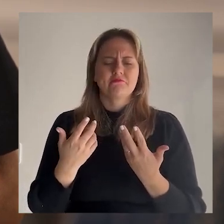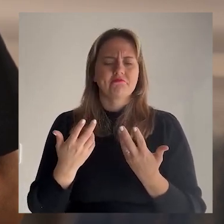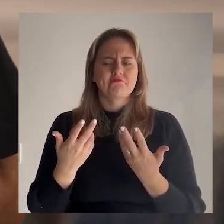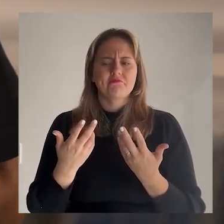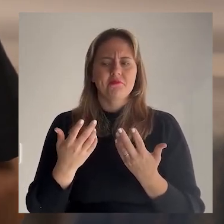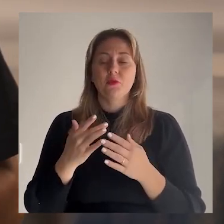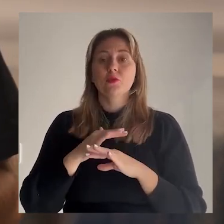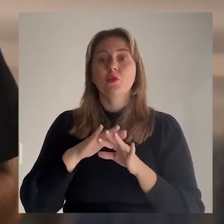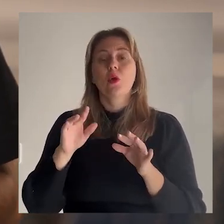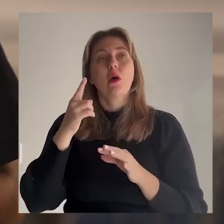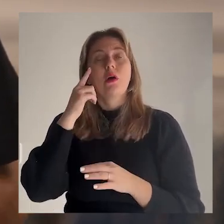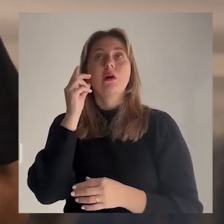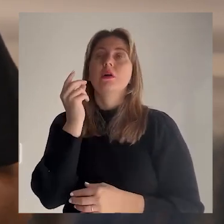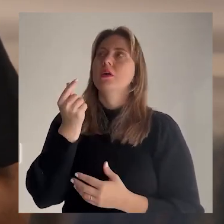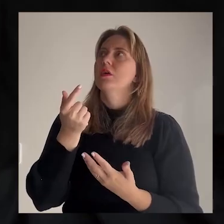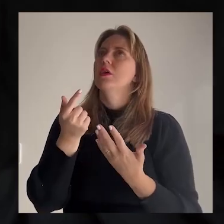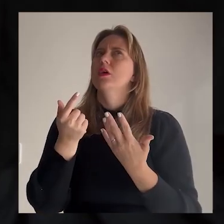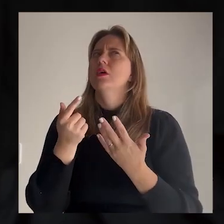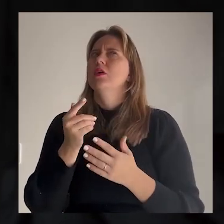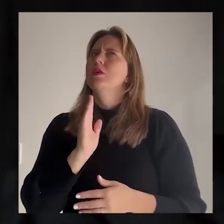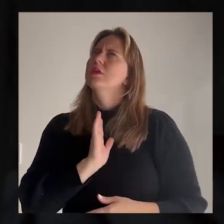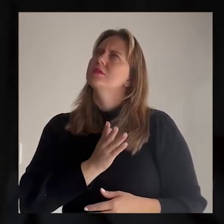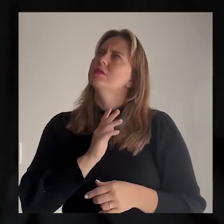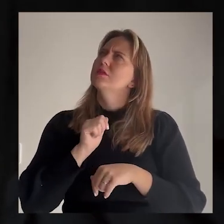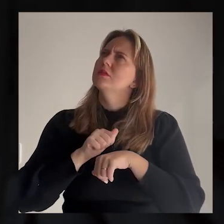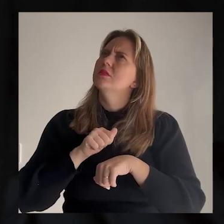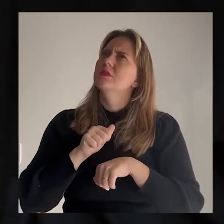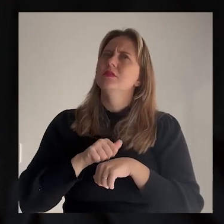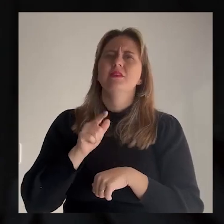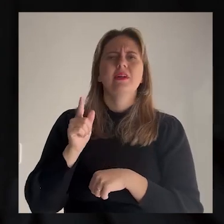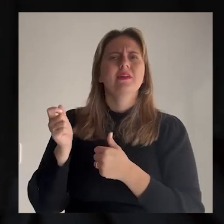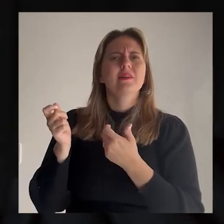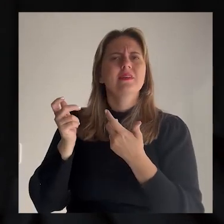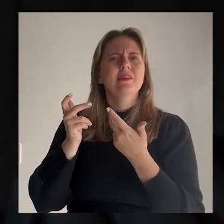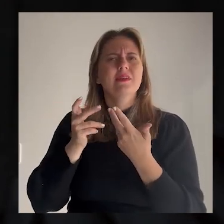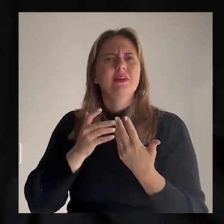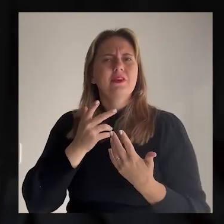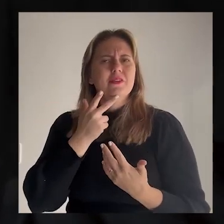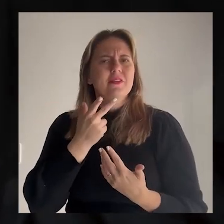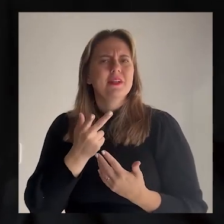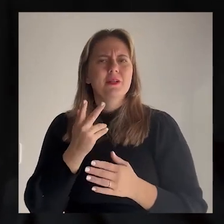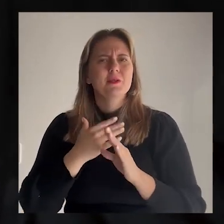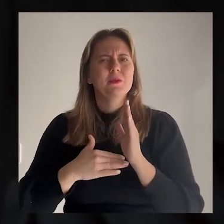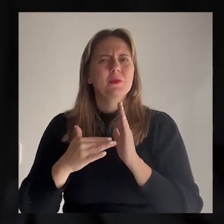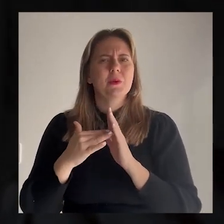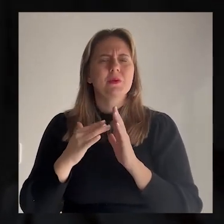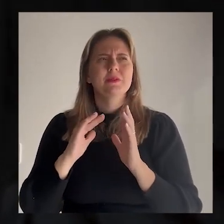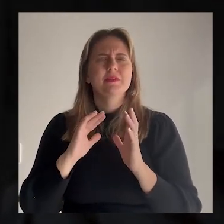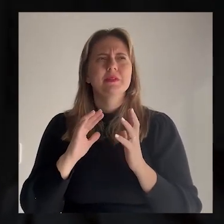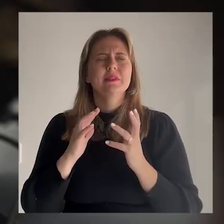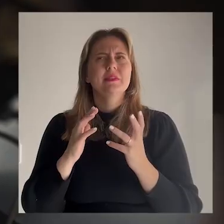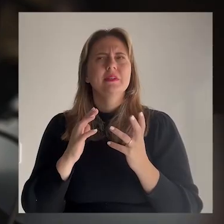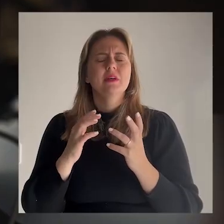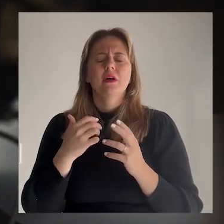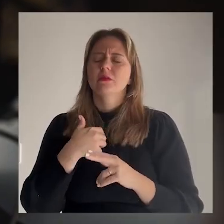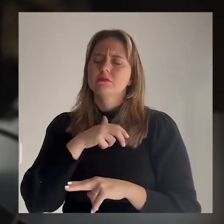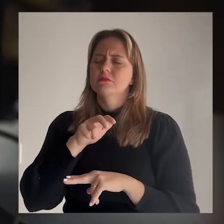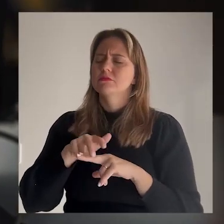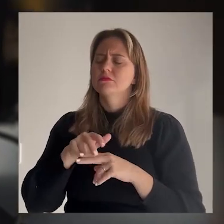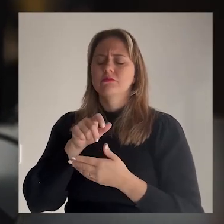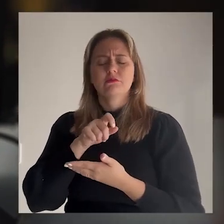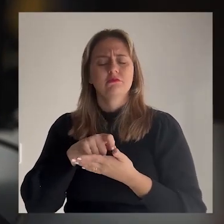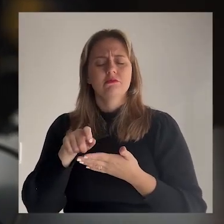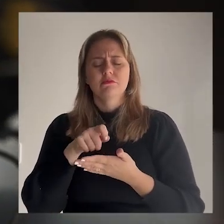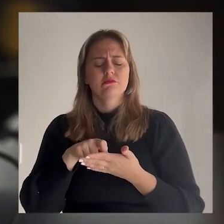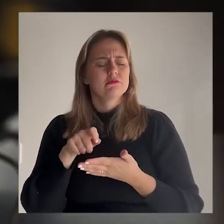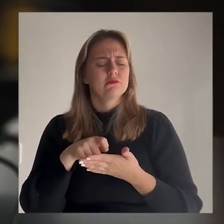só me veio esse gatilho, assim, dela falando isso, todo aquele clima. Eu sentei e escrevi, né?